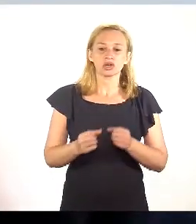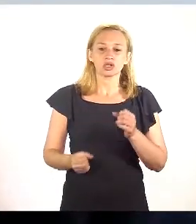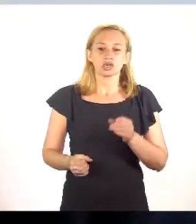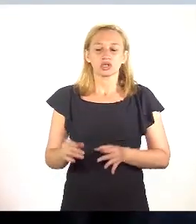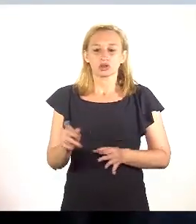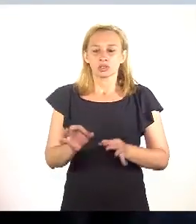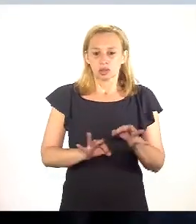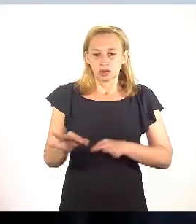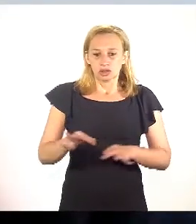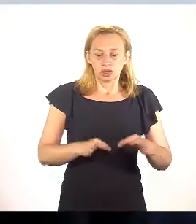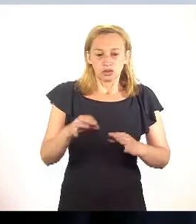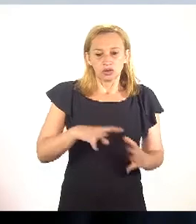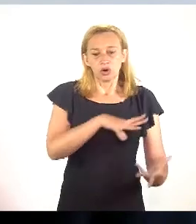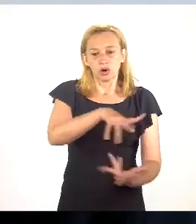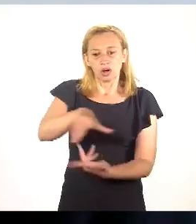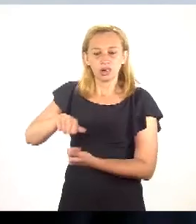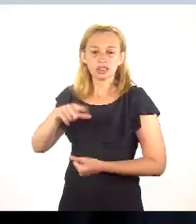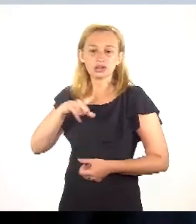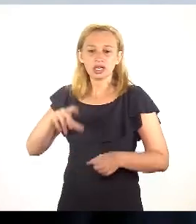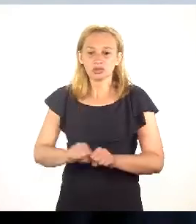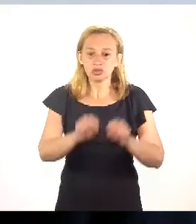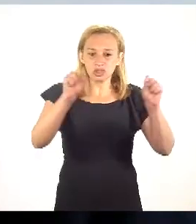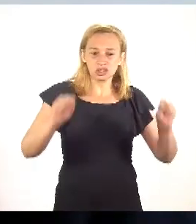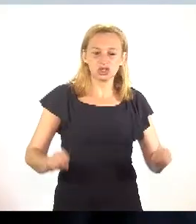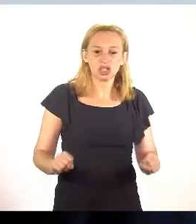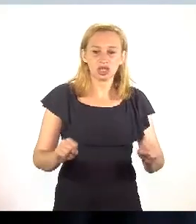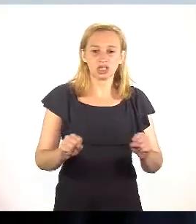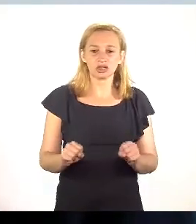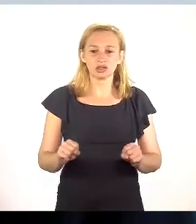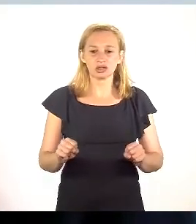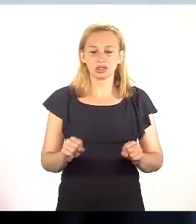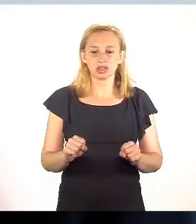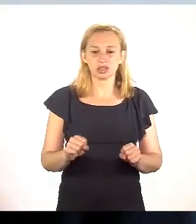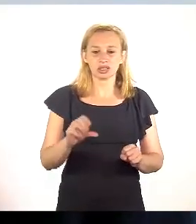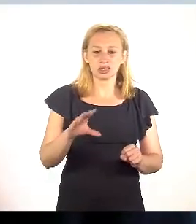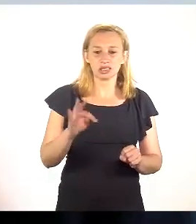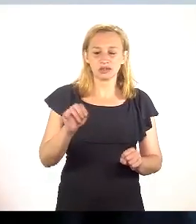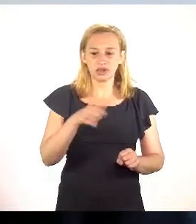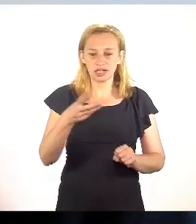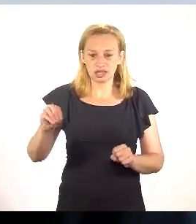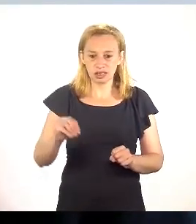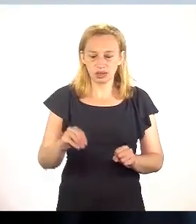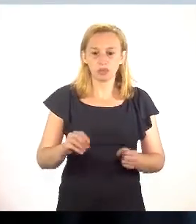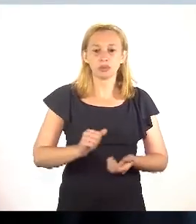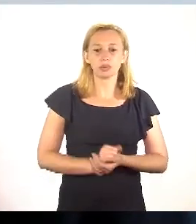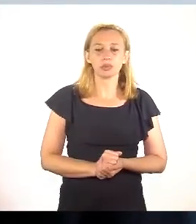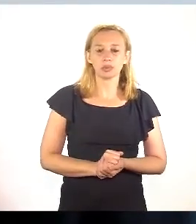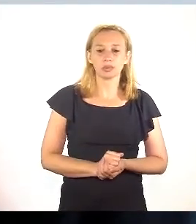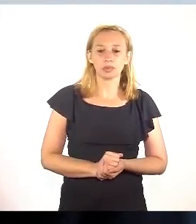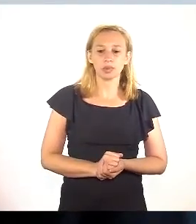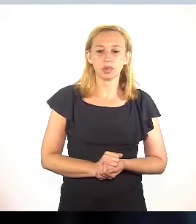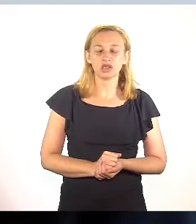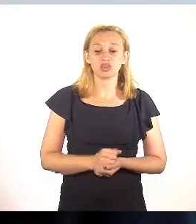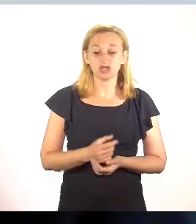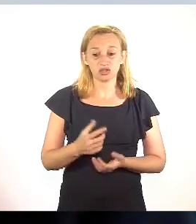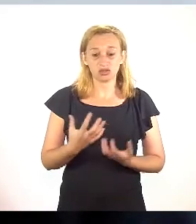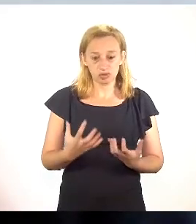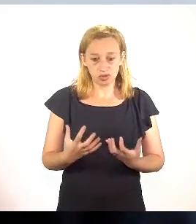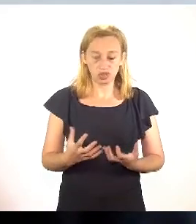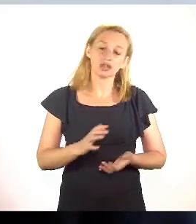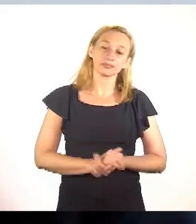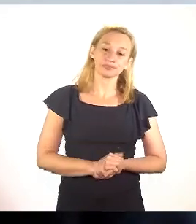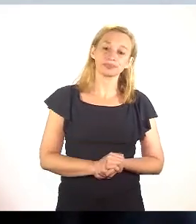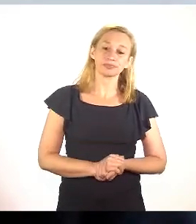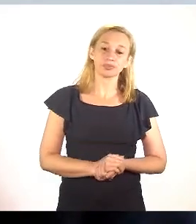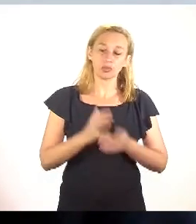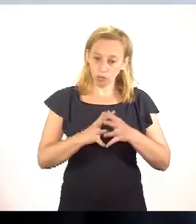Ele tem um sistema de certificação para certificar gerentes de projetos, uma certificação bem enjoada, assim, para tirar, bem